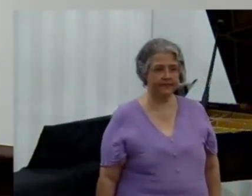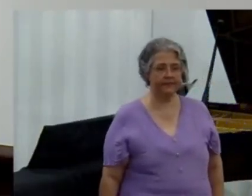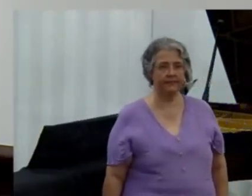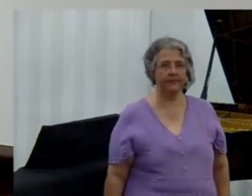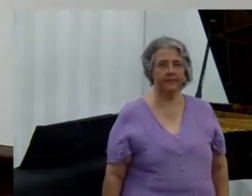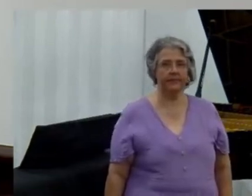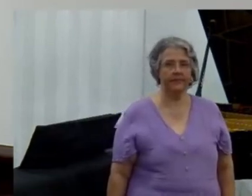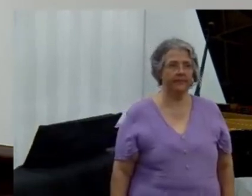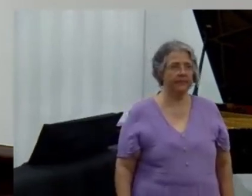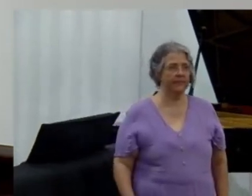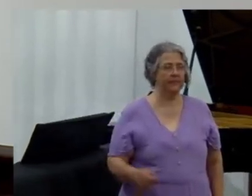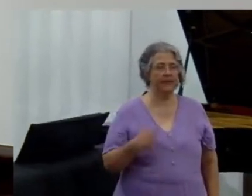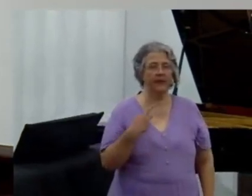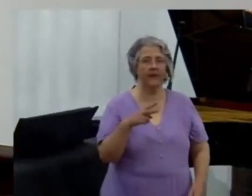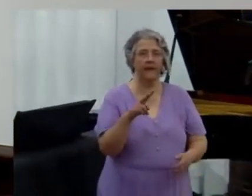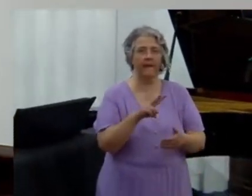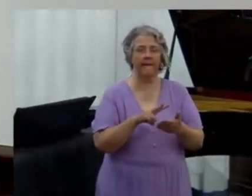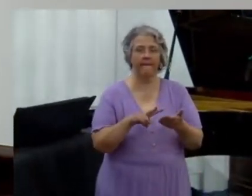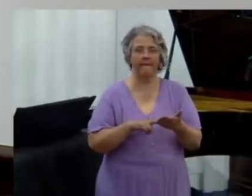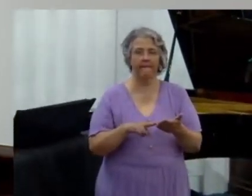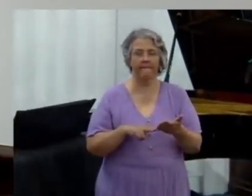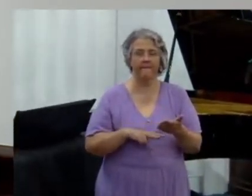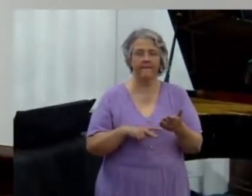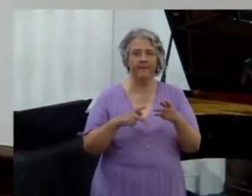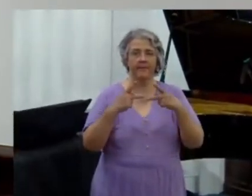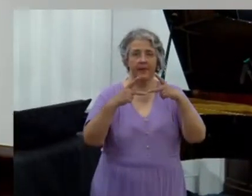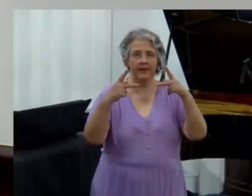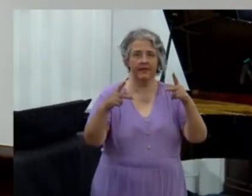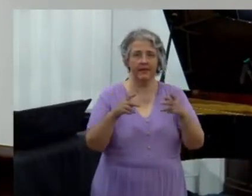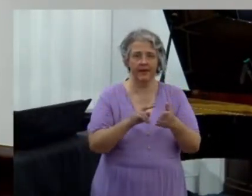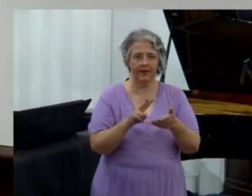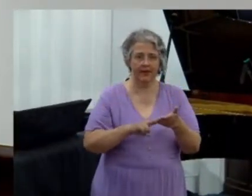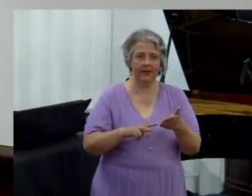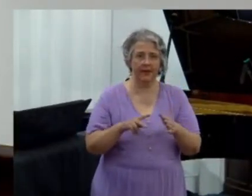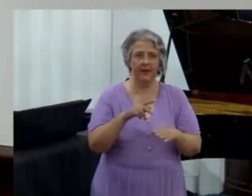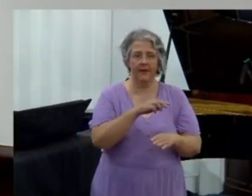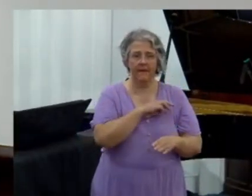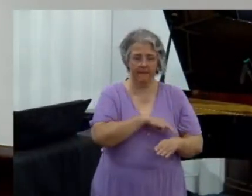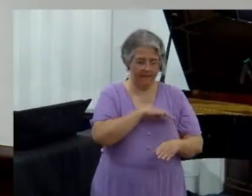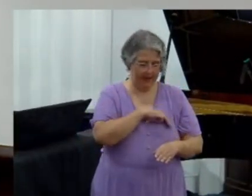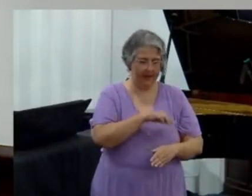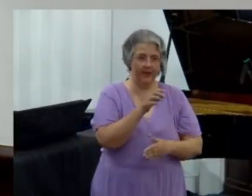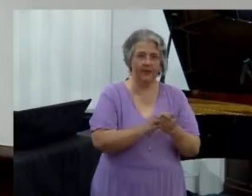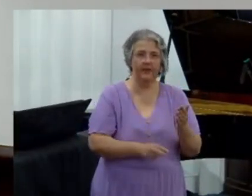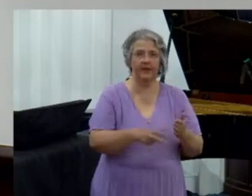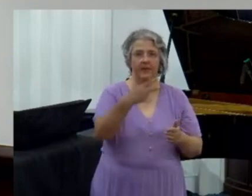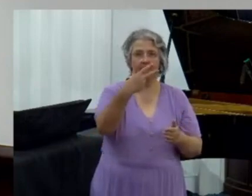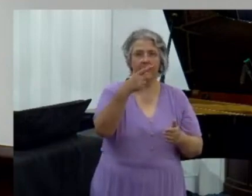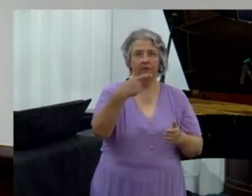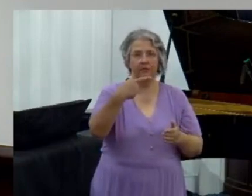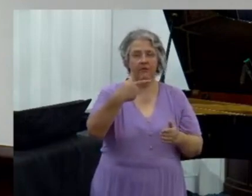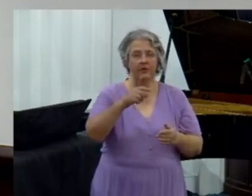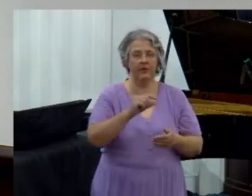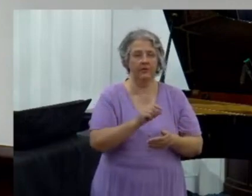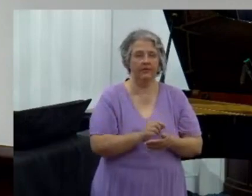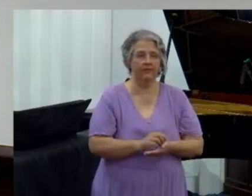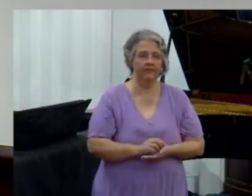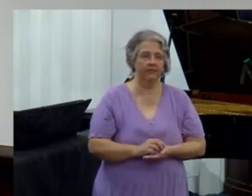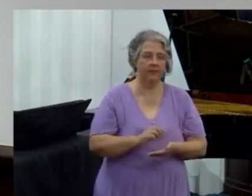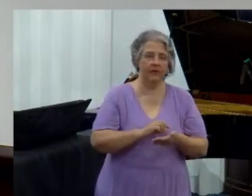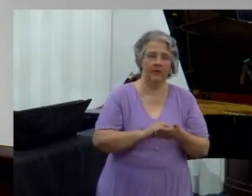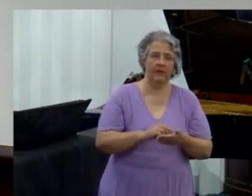Meus irmãos, a mensagem desta noite está em Mateus, capítulo 21, a partir do versículo 12.